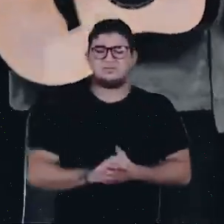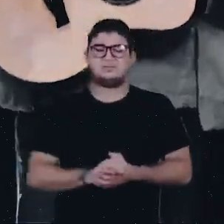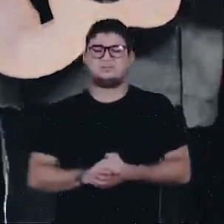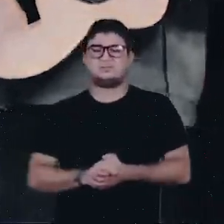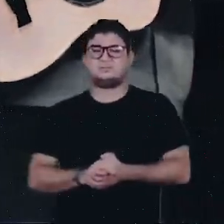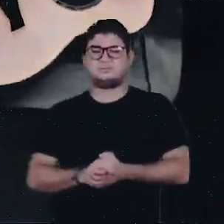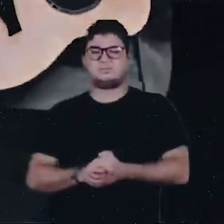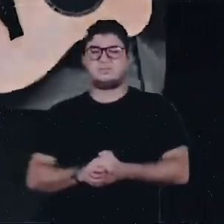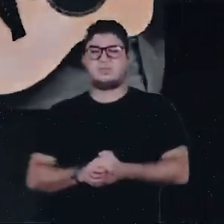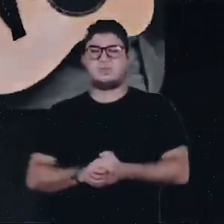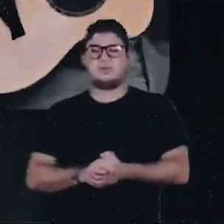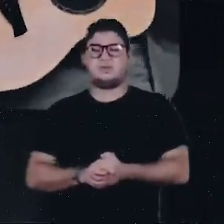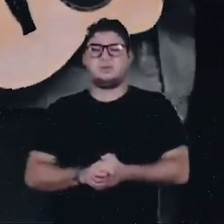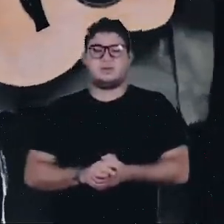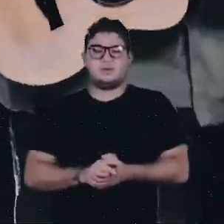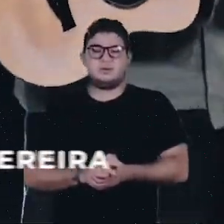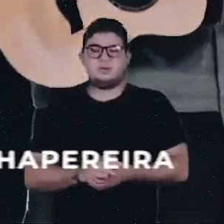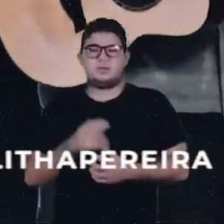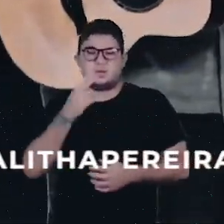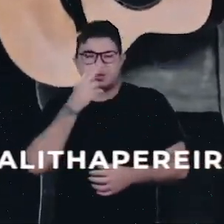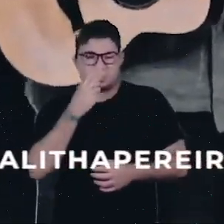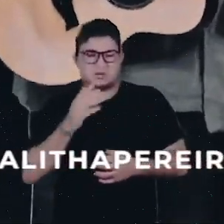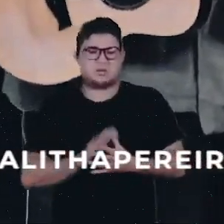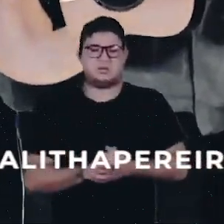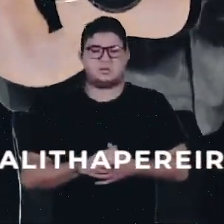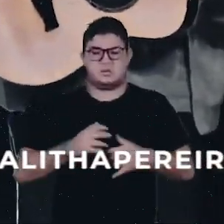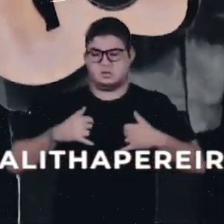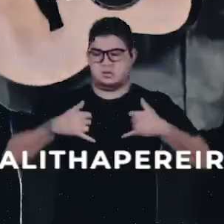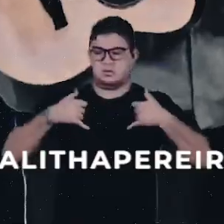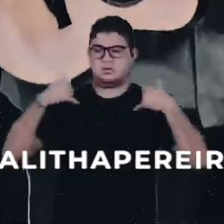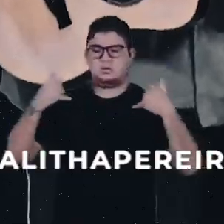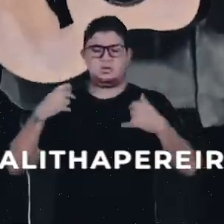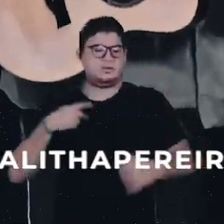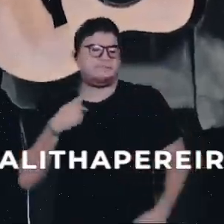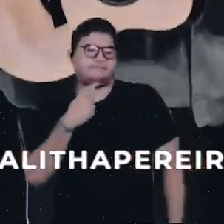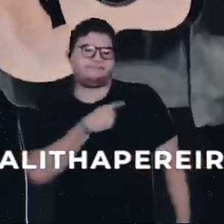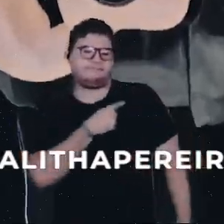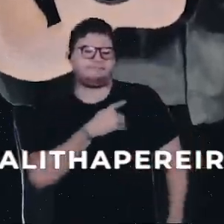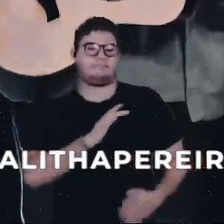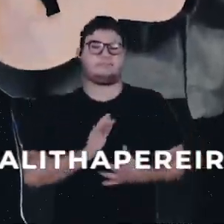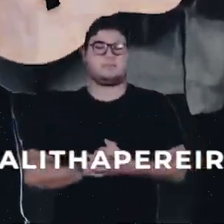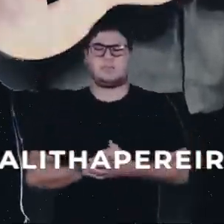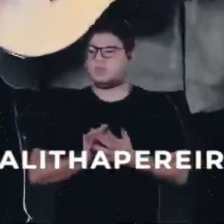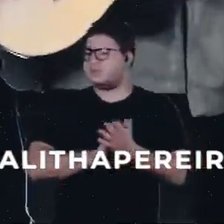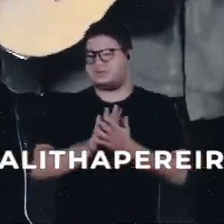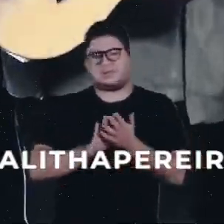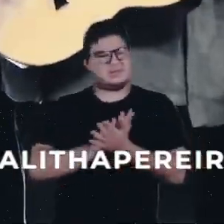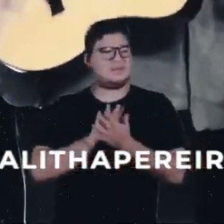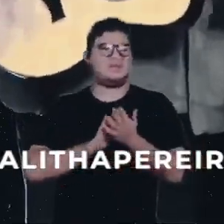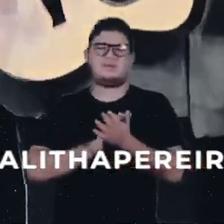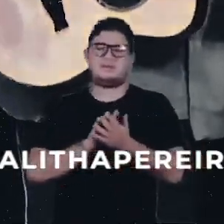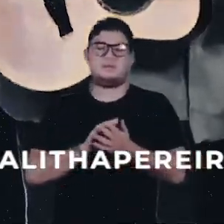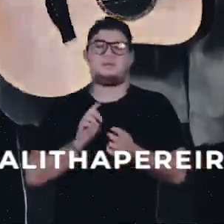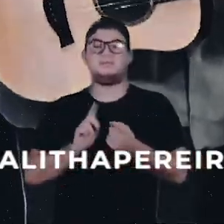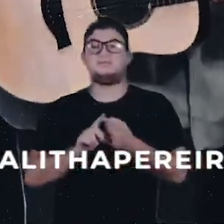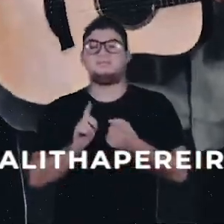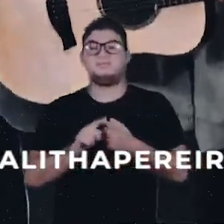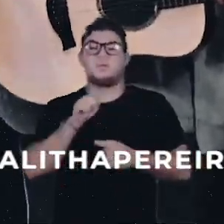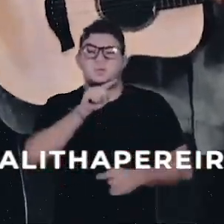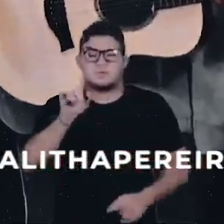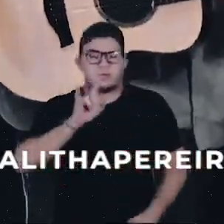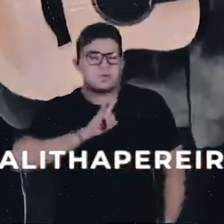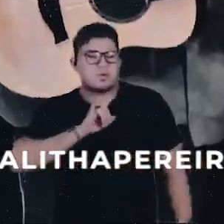Aí tem aqueles religiosos que dizem: isso é narcisismo, pastor. Ah, isso aí é... Não é não. Porque quando você se